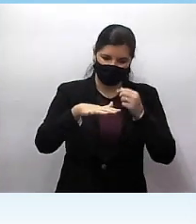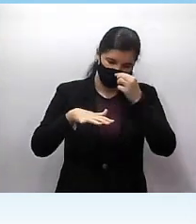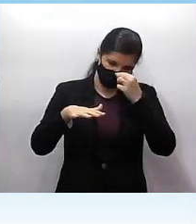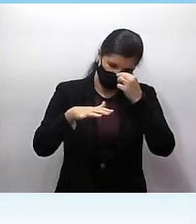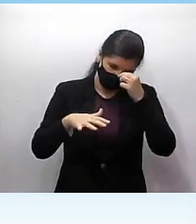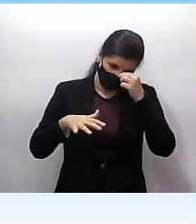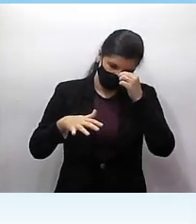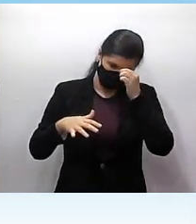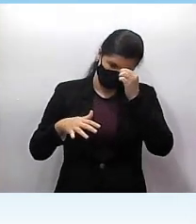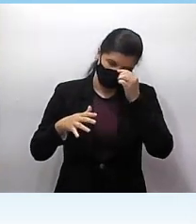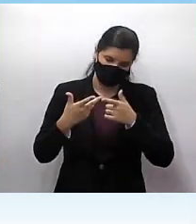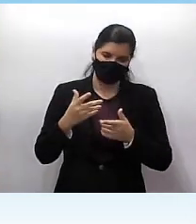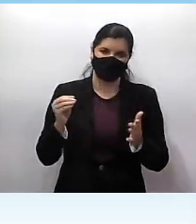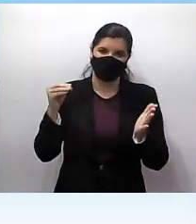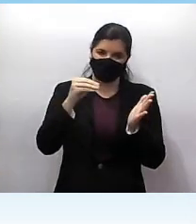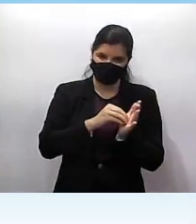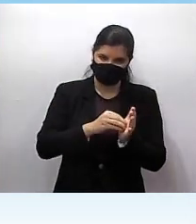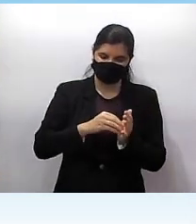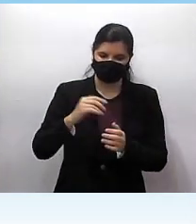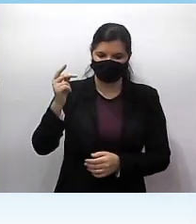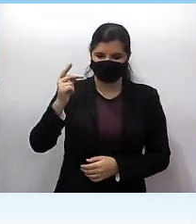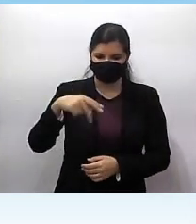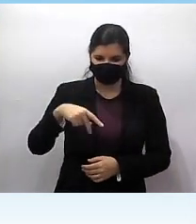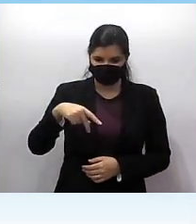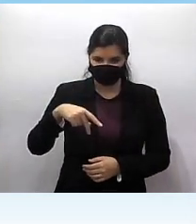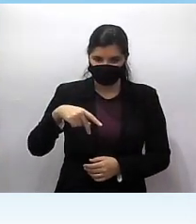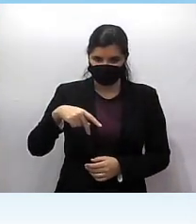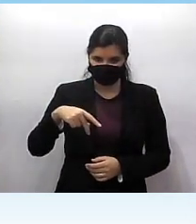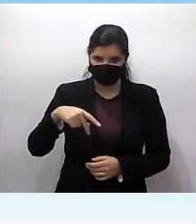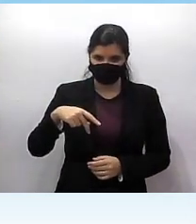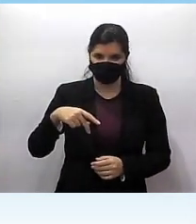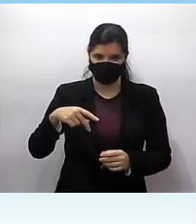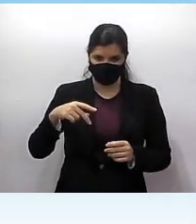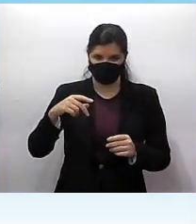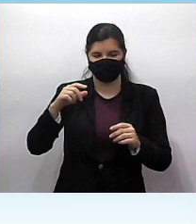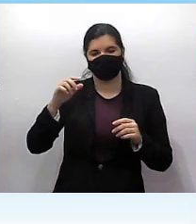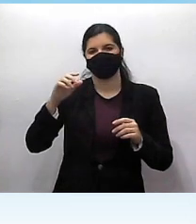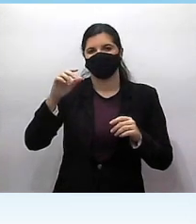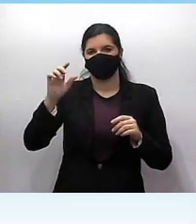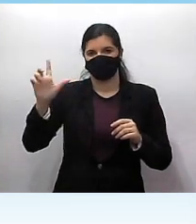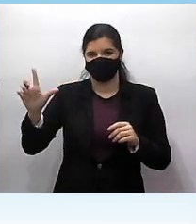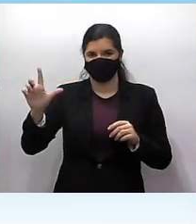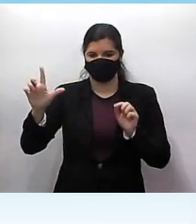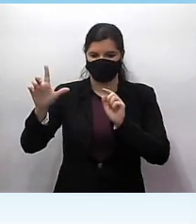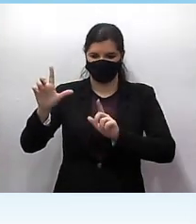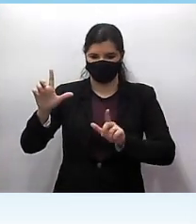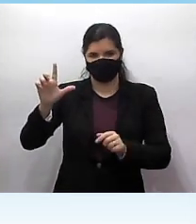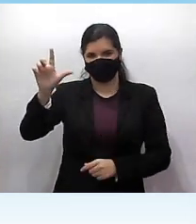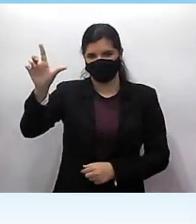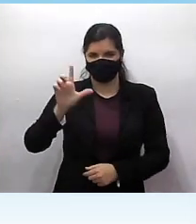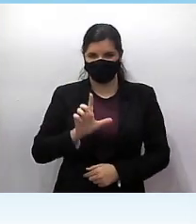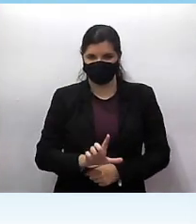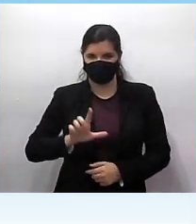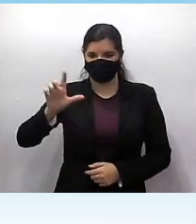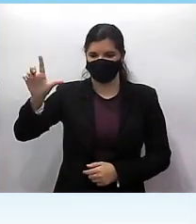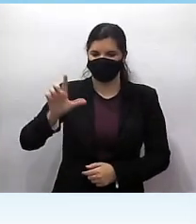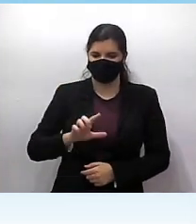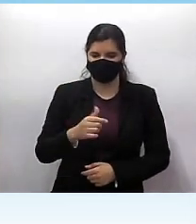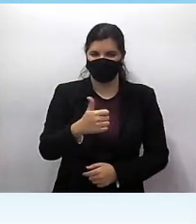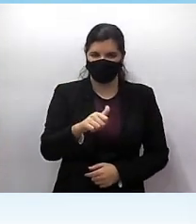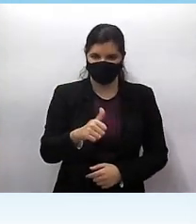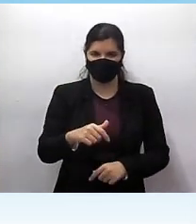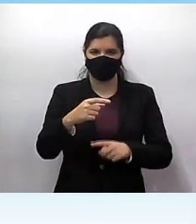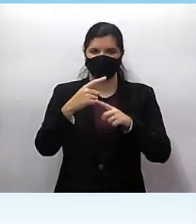eu iria fazer o produto de um lado pelo outro, ou seja, o lado ao quadrado. Aí seria